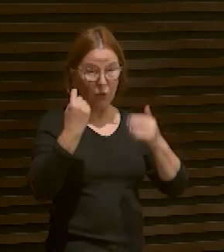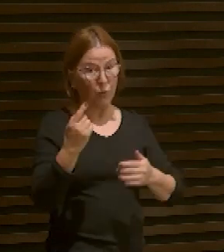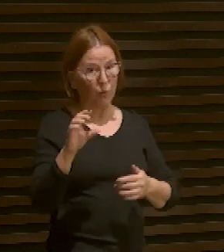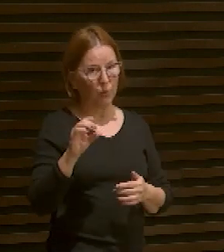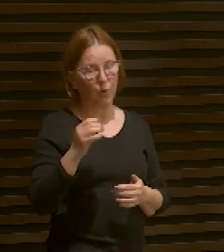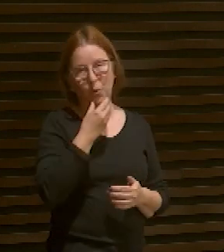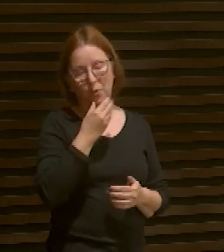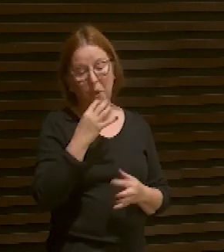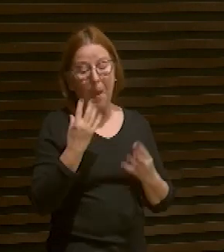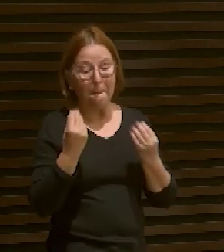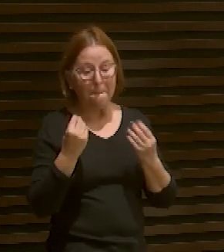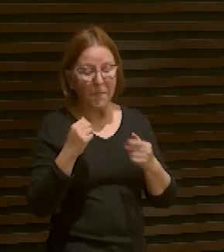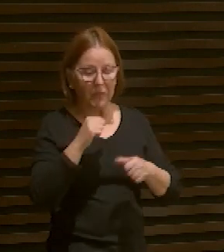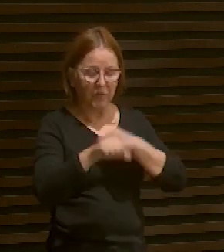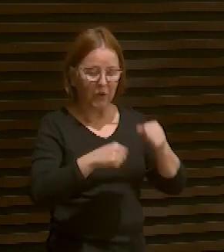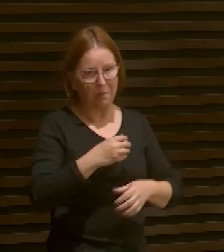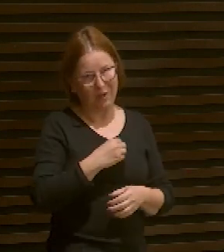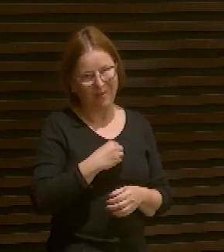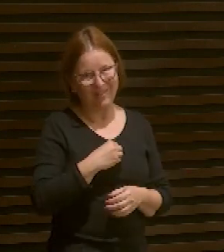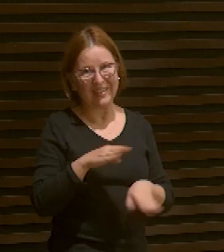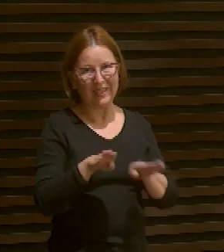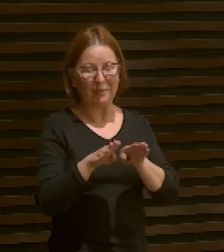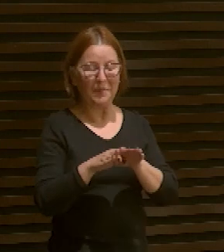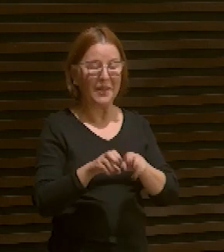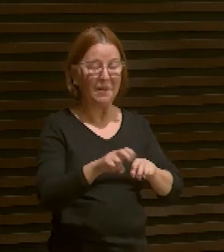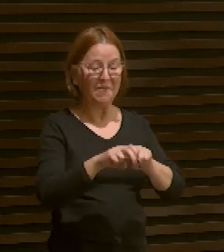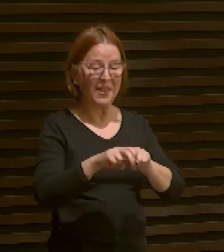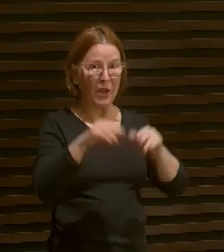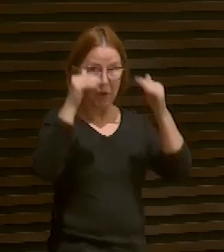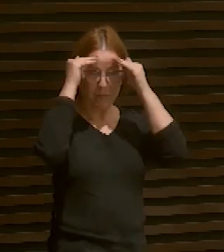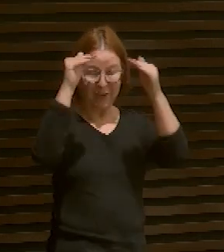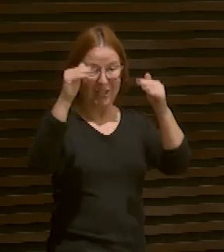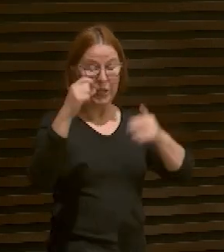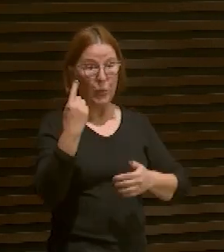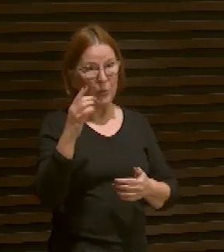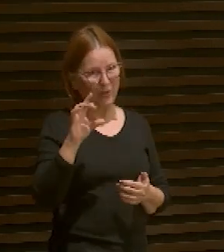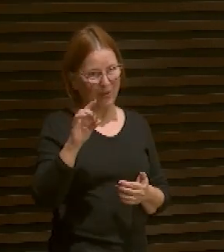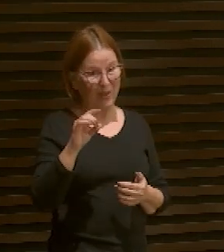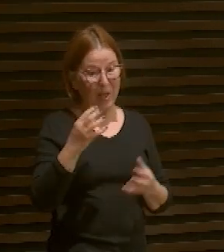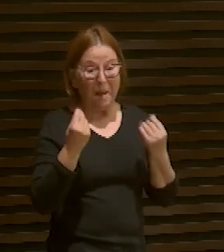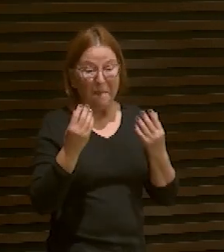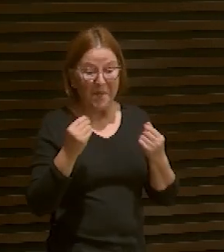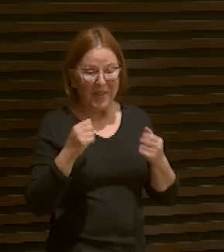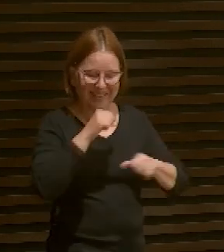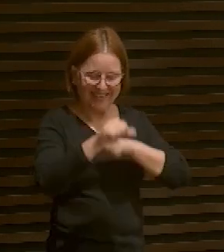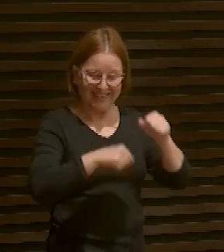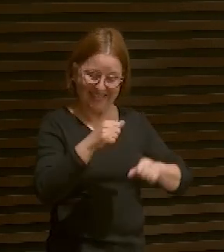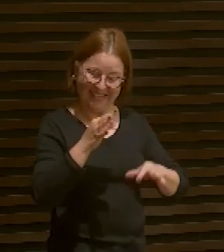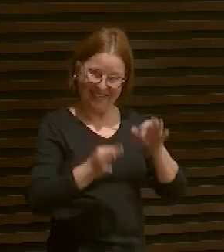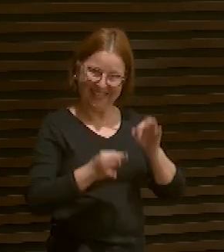tornaram pecadores, assim também por meio da obediência de um só, muitos se tornarão